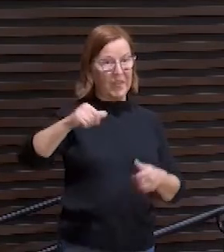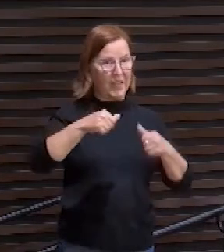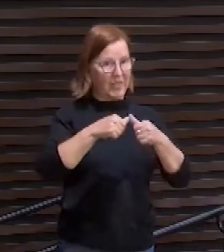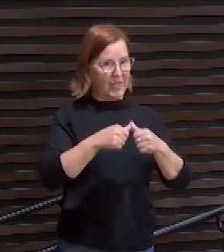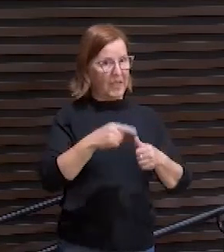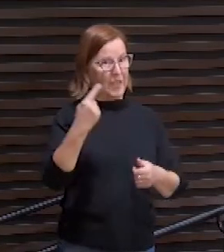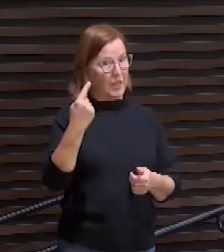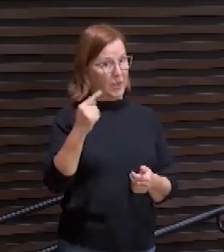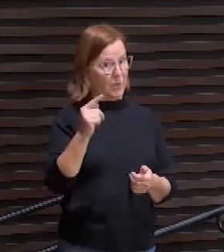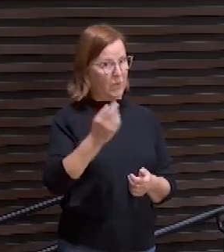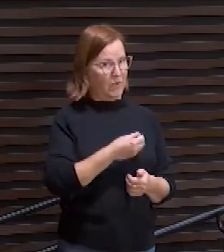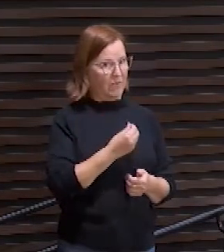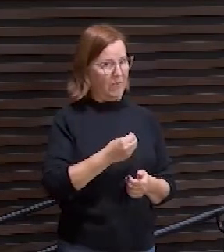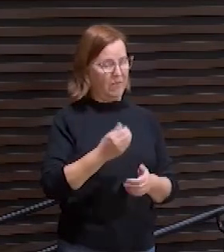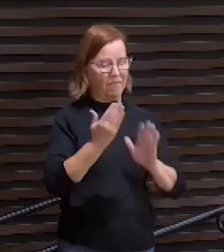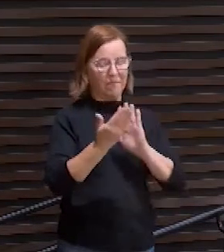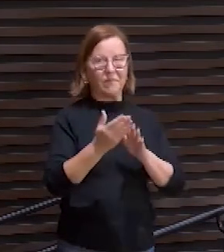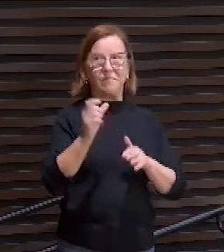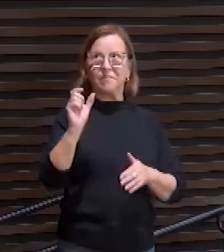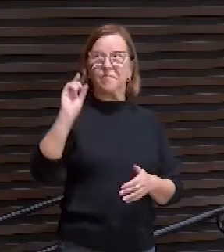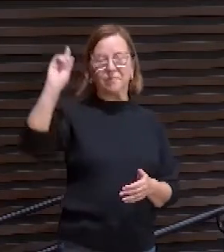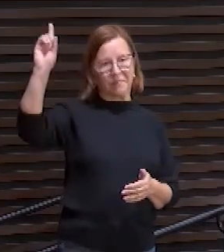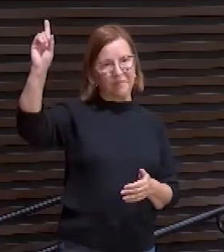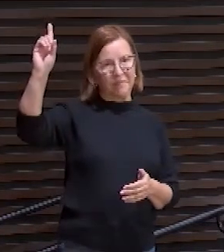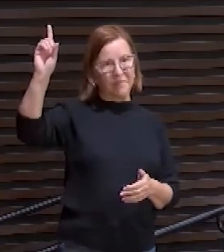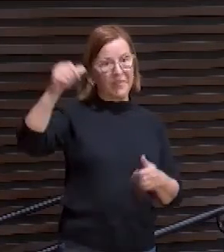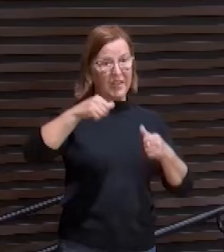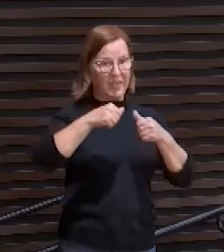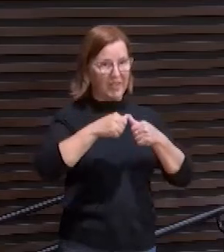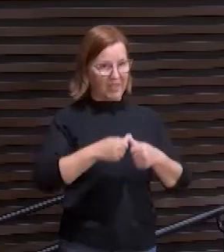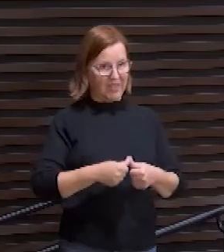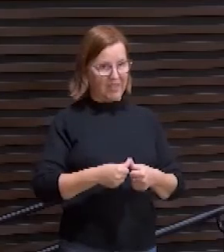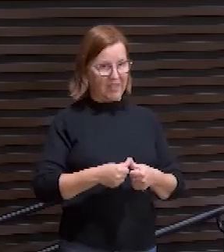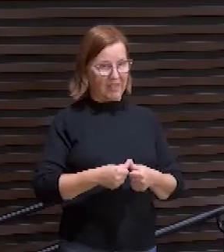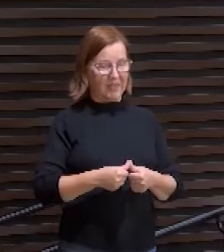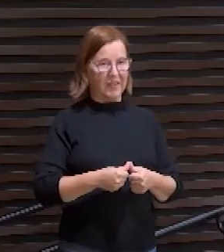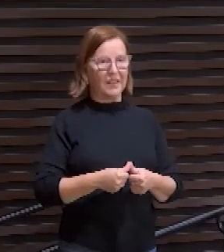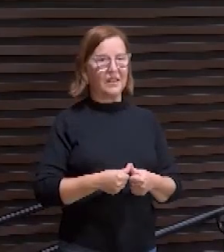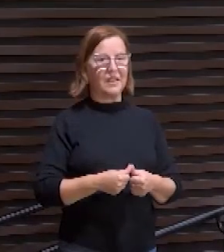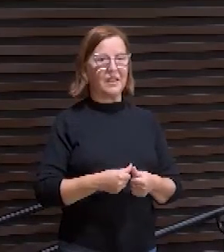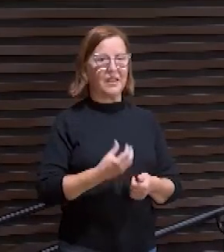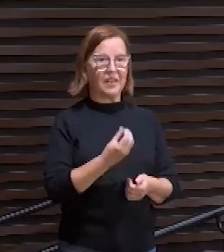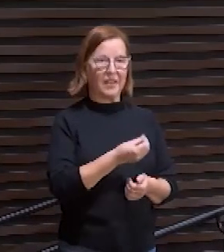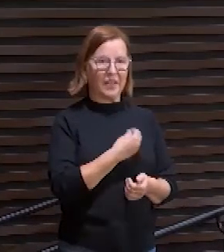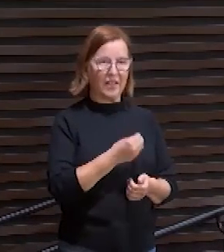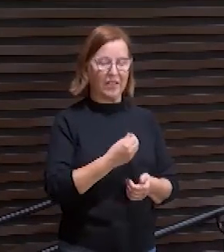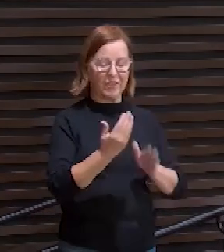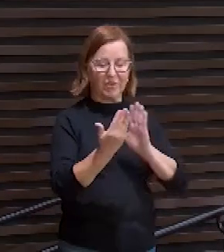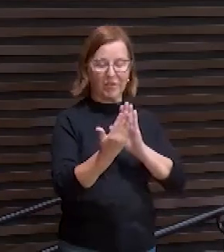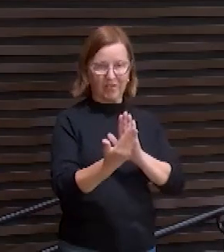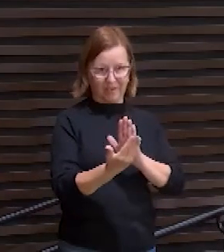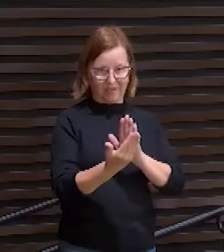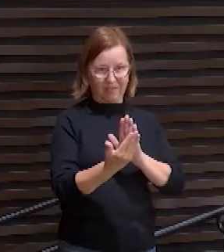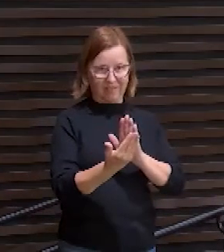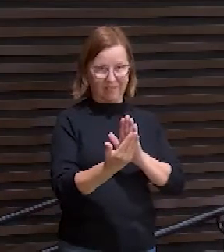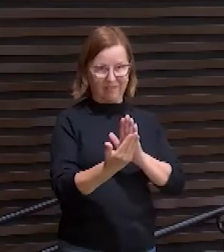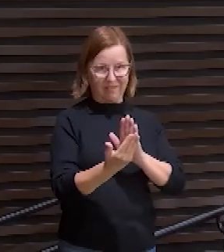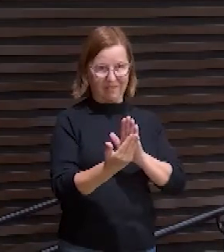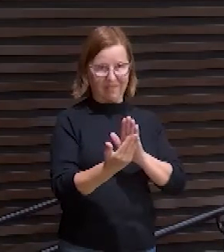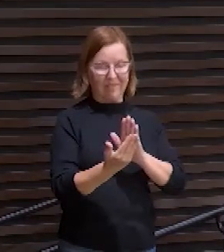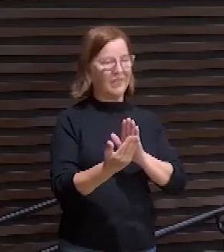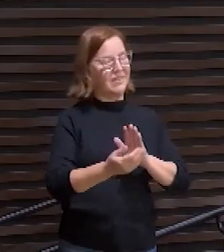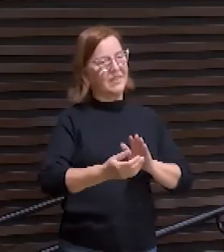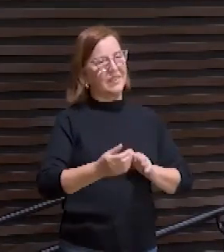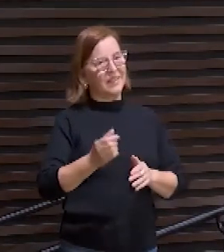da palavra de Deus. E essa é a condição do jovem rico e de posição encontrado aqui